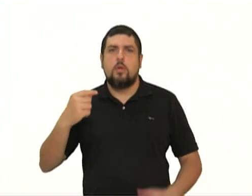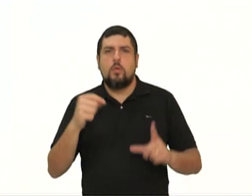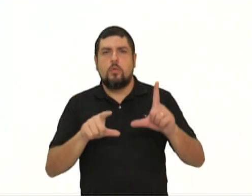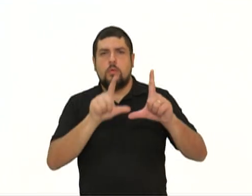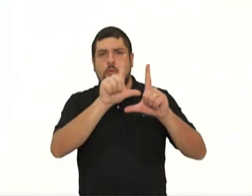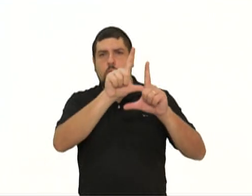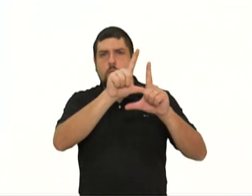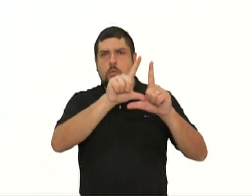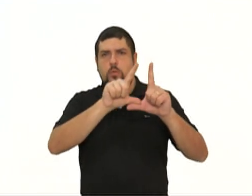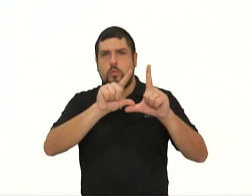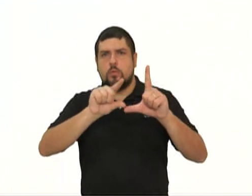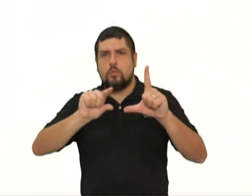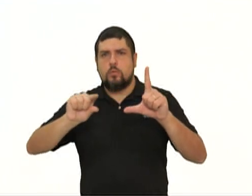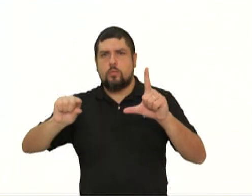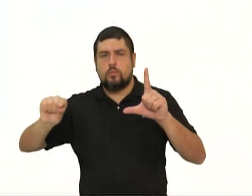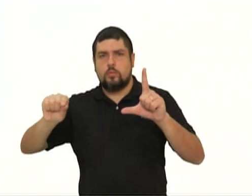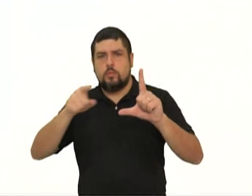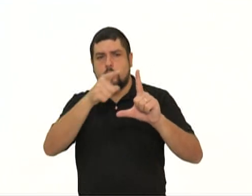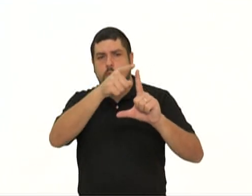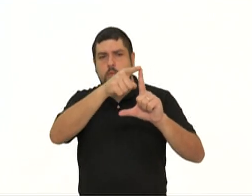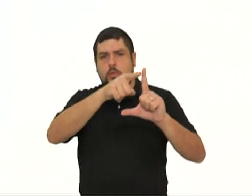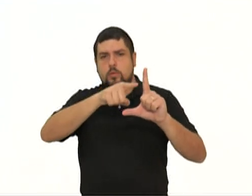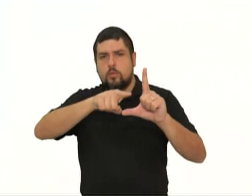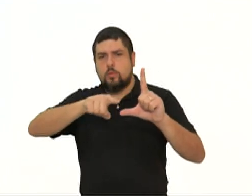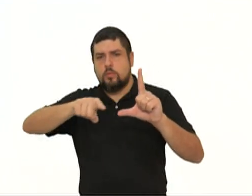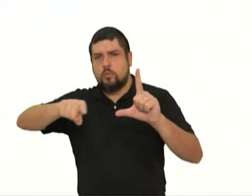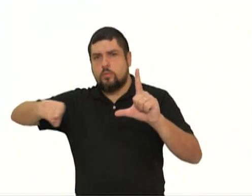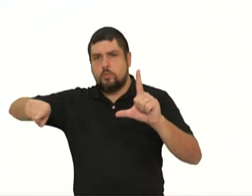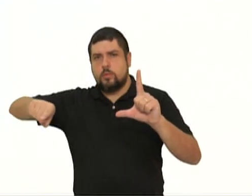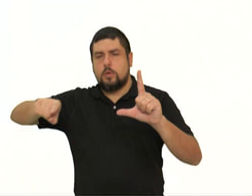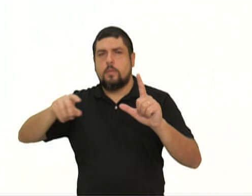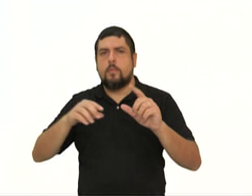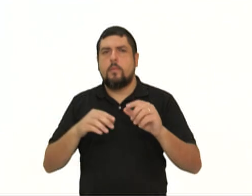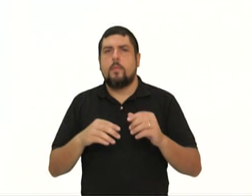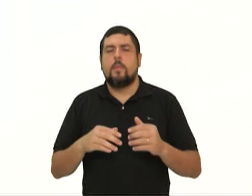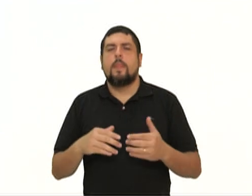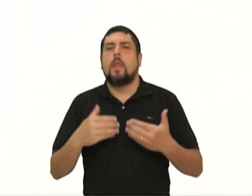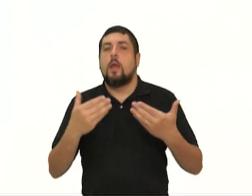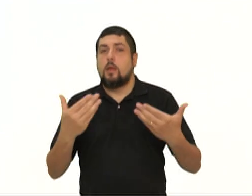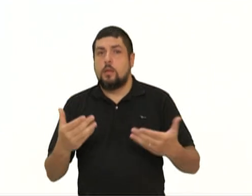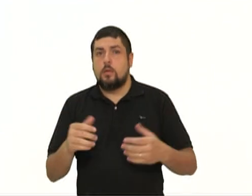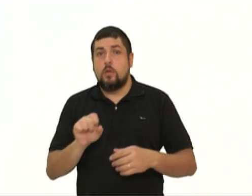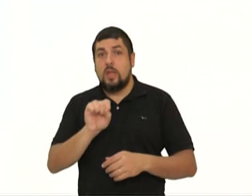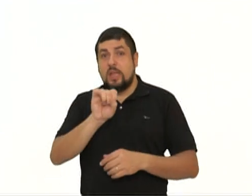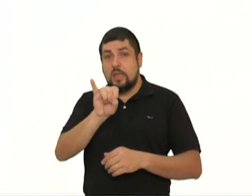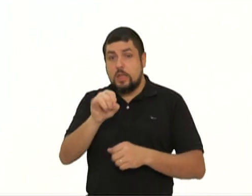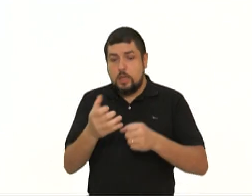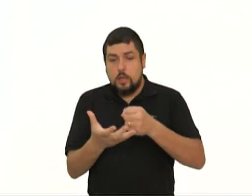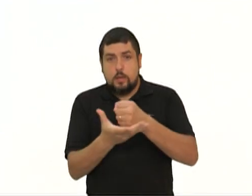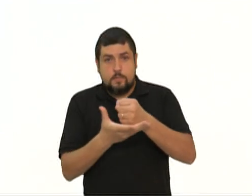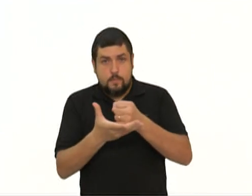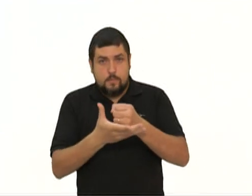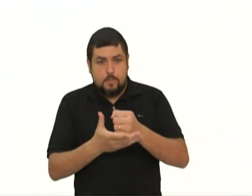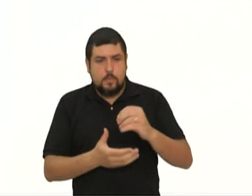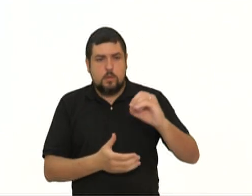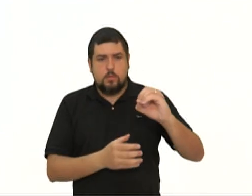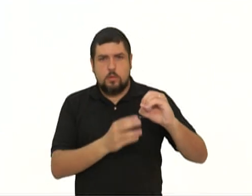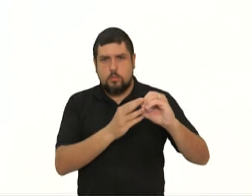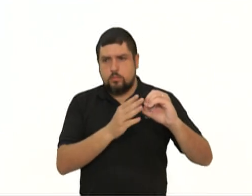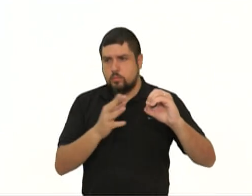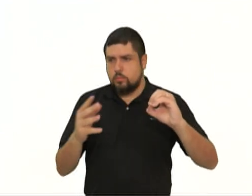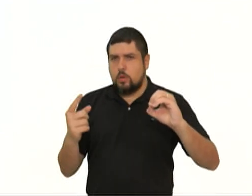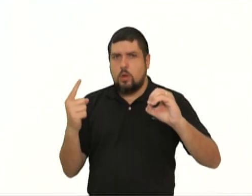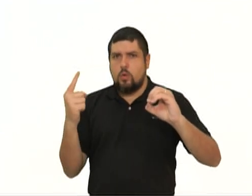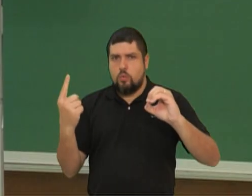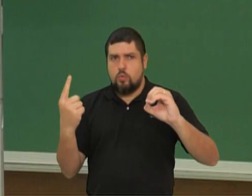linha decrescente. Vamos lembrar, a propriedade 3 diz que se essa base está entre 0 e 1, então a